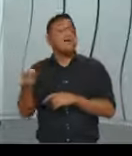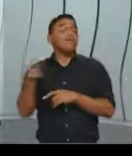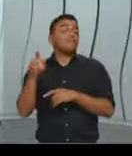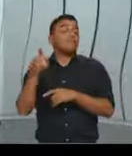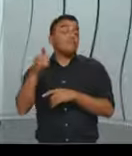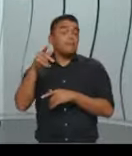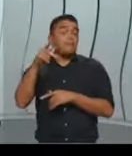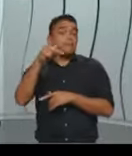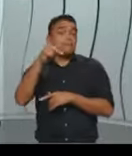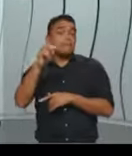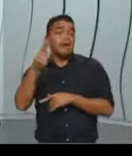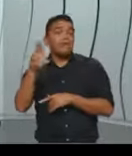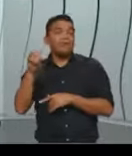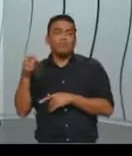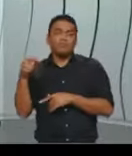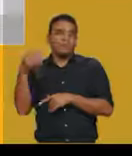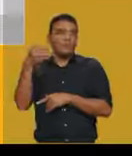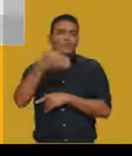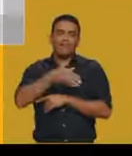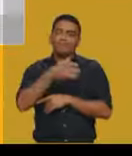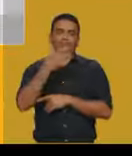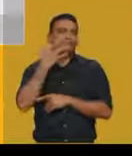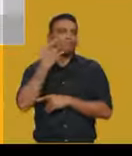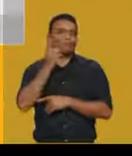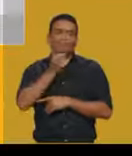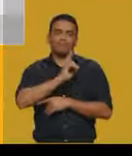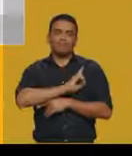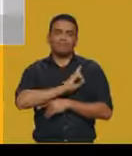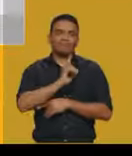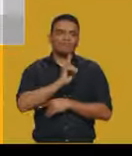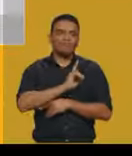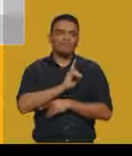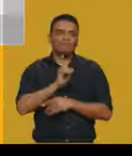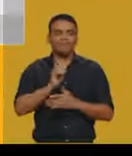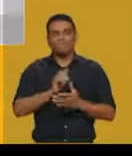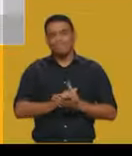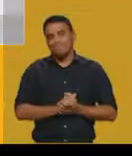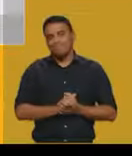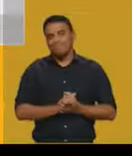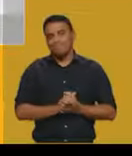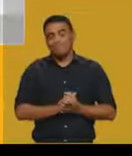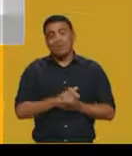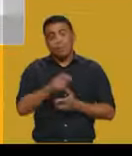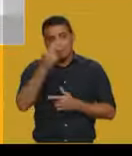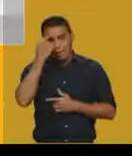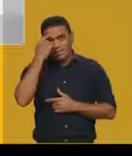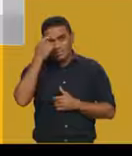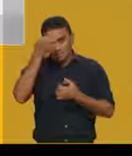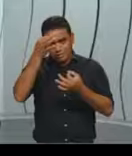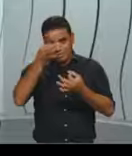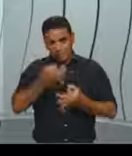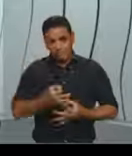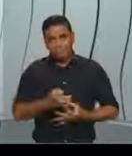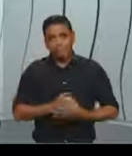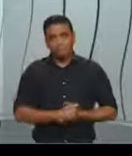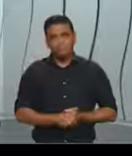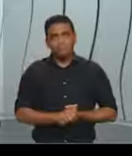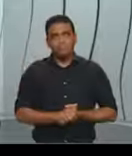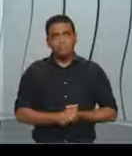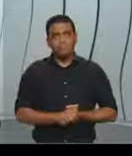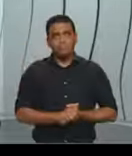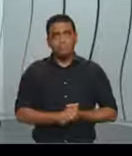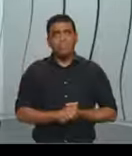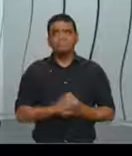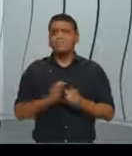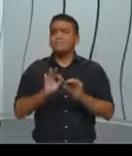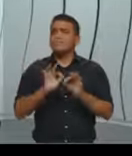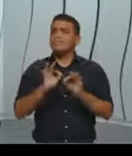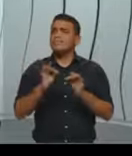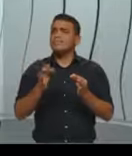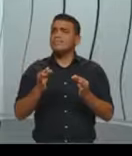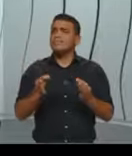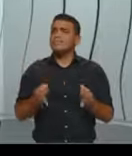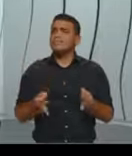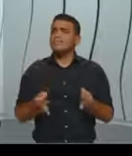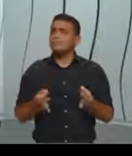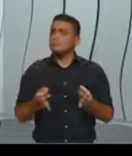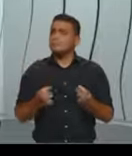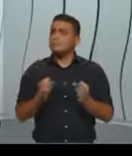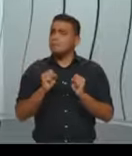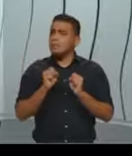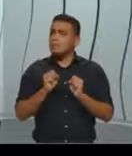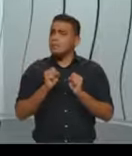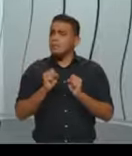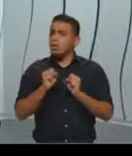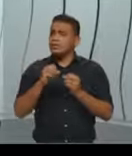o ingresso do teatro, tá bom? Pensa bem, então, uma forma bem simples, daria para a gente fazer também